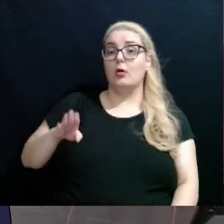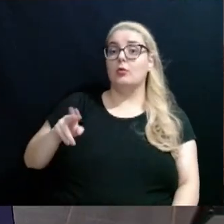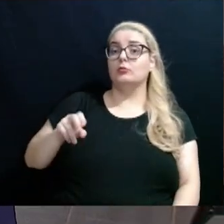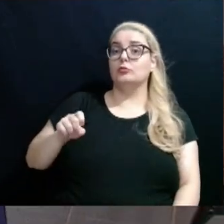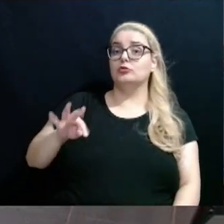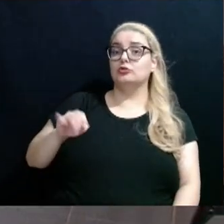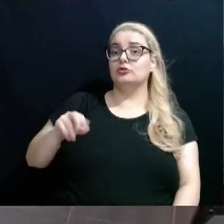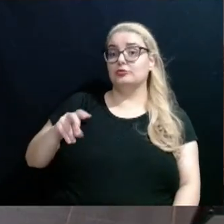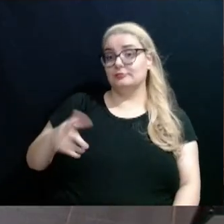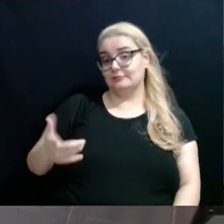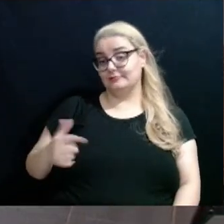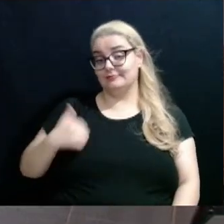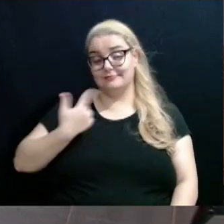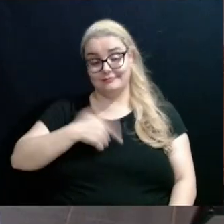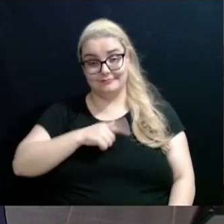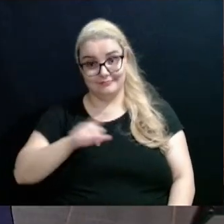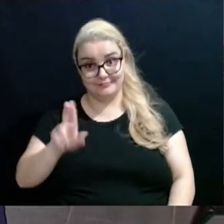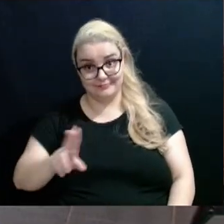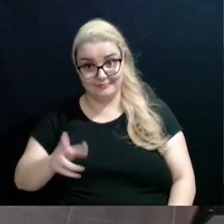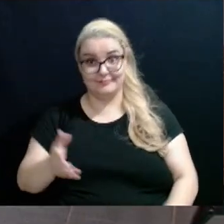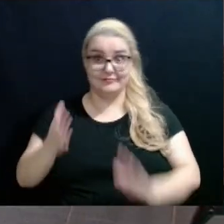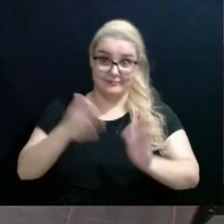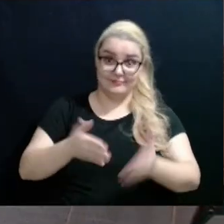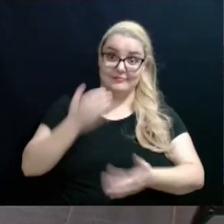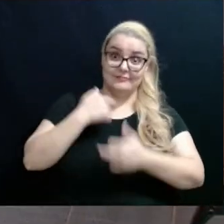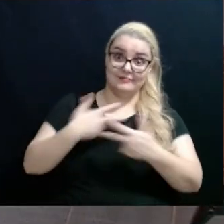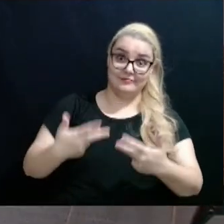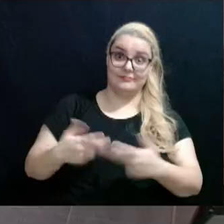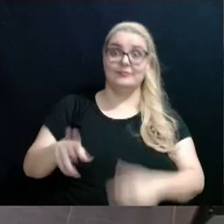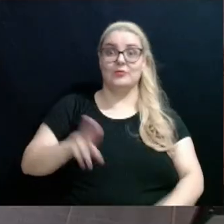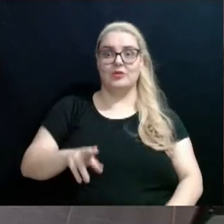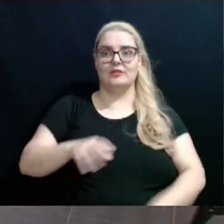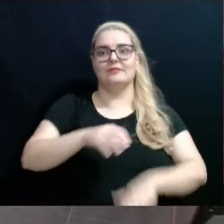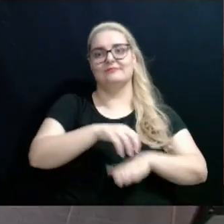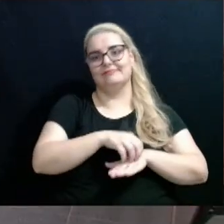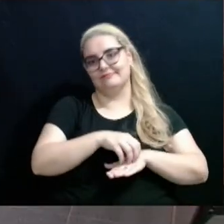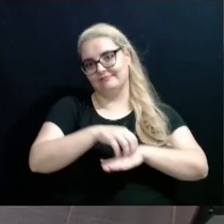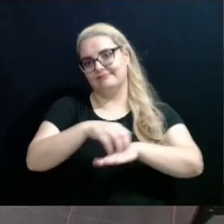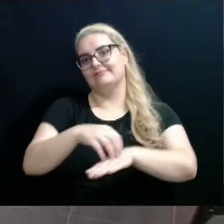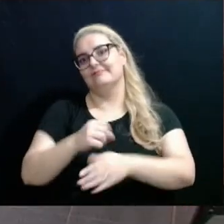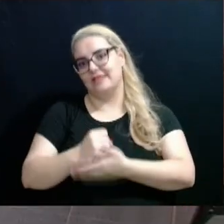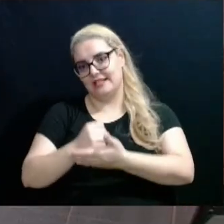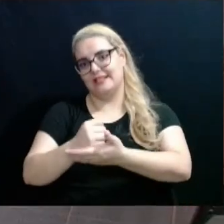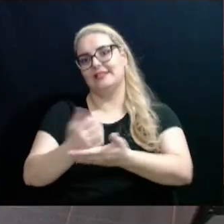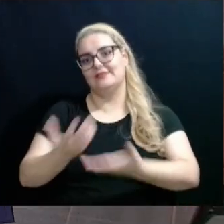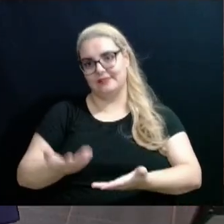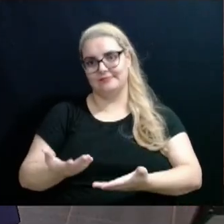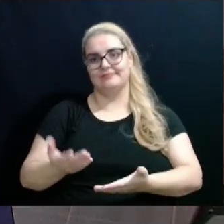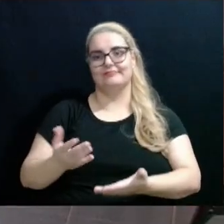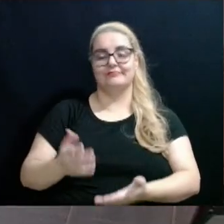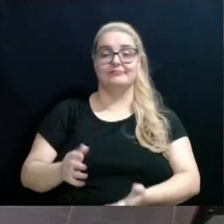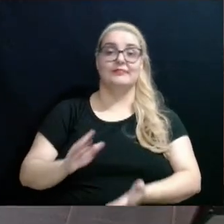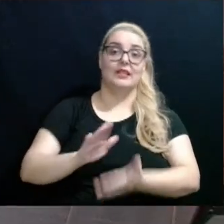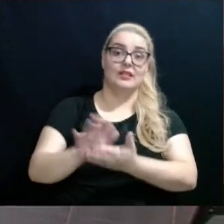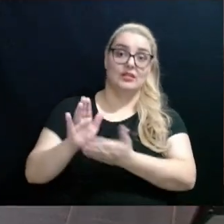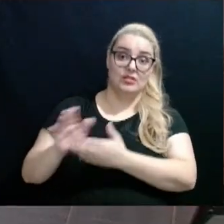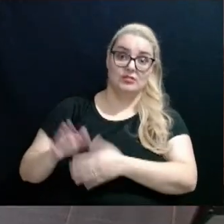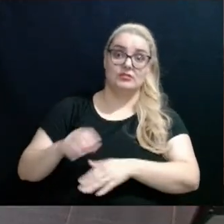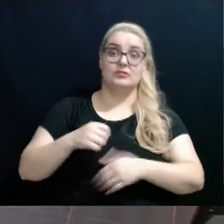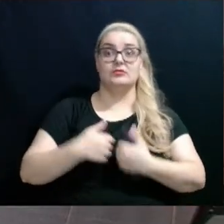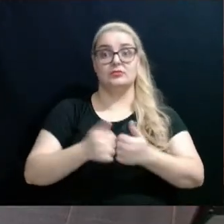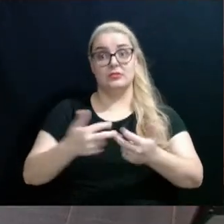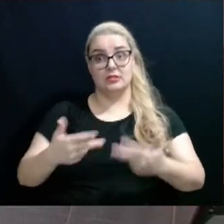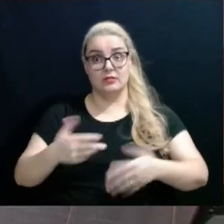a gente não use para produzir alimentos, mas a gente usa para transportar, né? E o custo relativo do transporte de alimentos